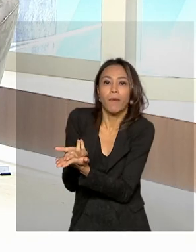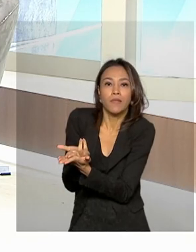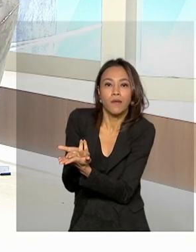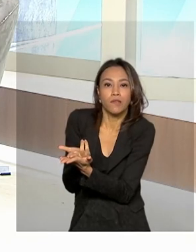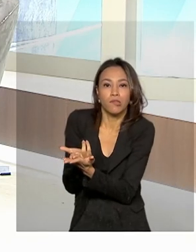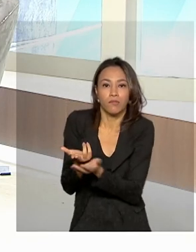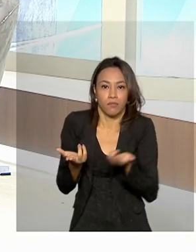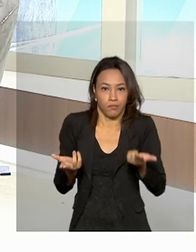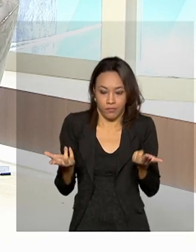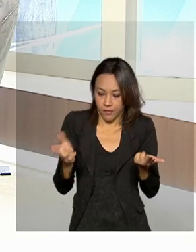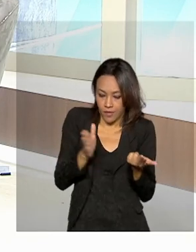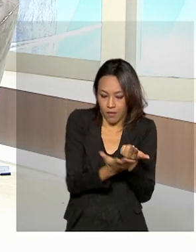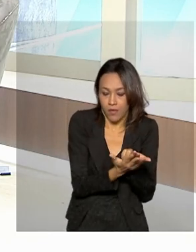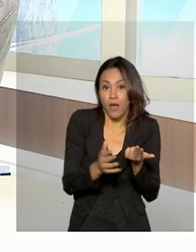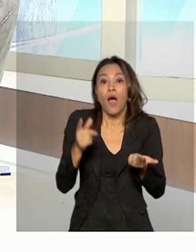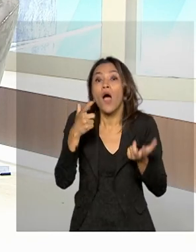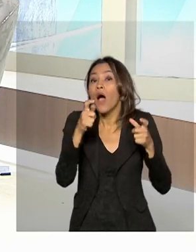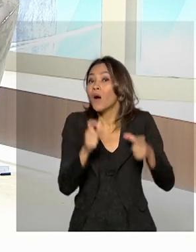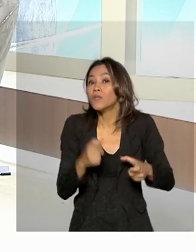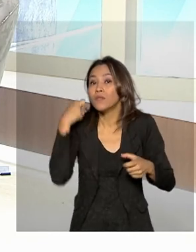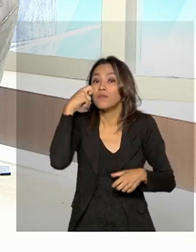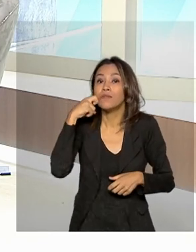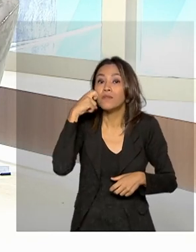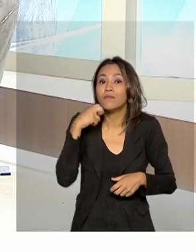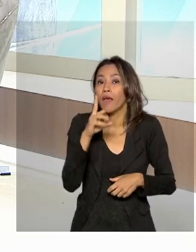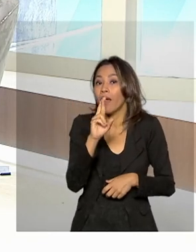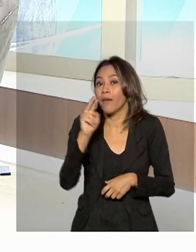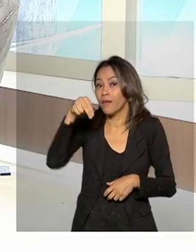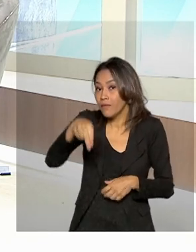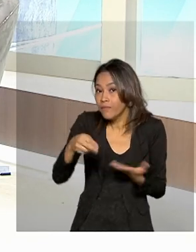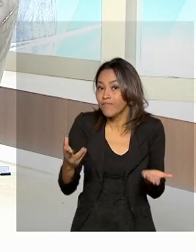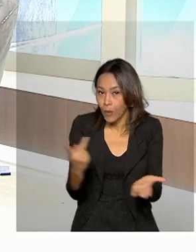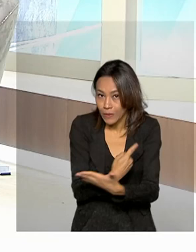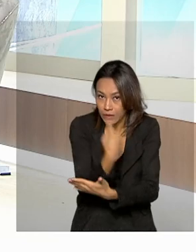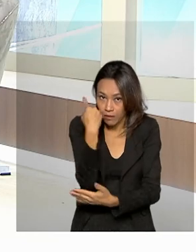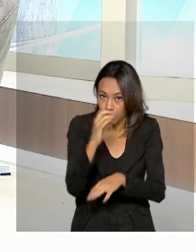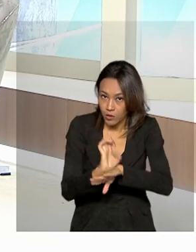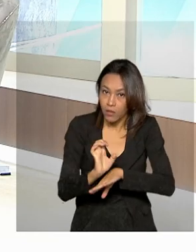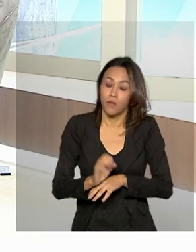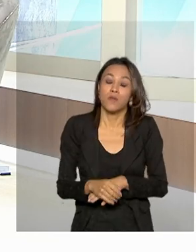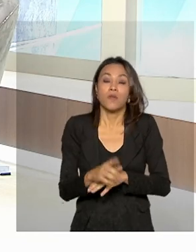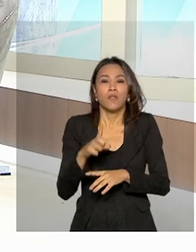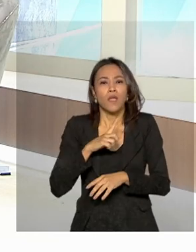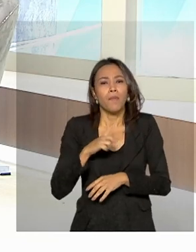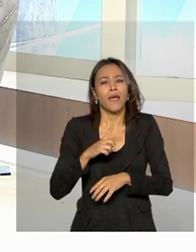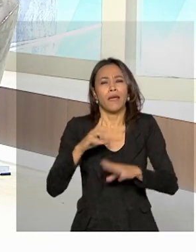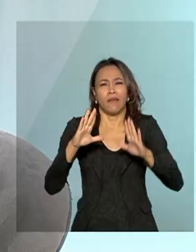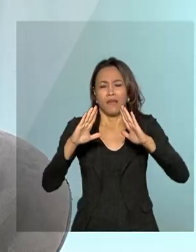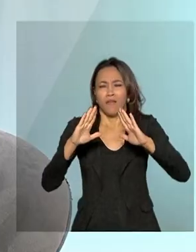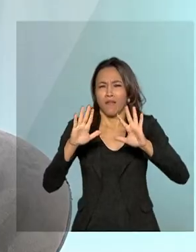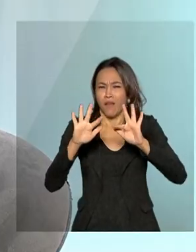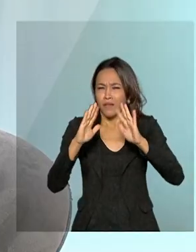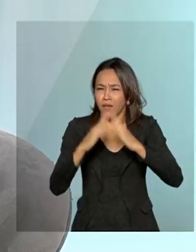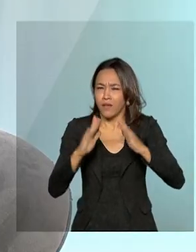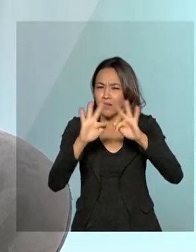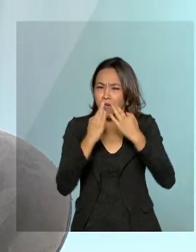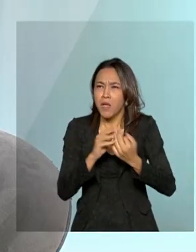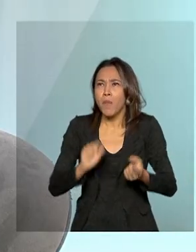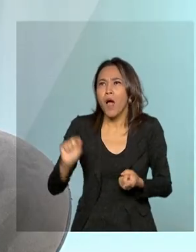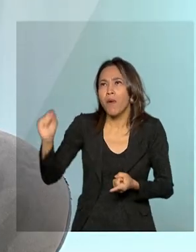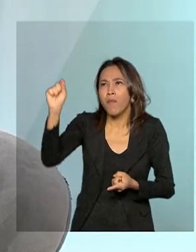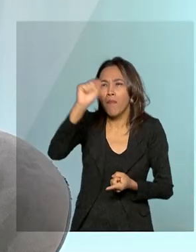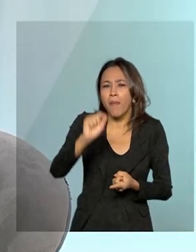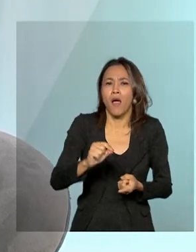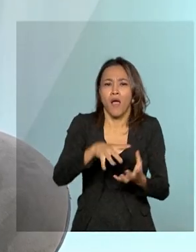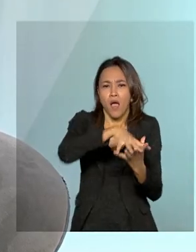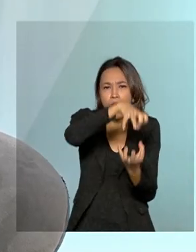recente, no Rio Grande do Norte. Mas nós encontramos nos lares um número muito grande de idosas e idosos que foram